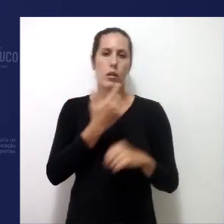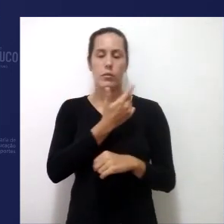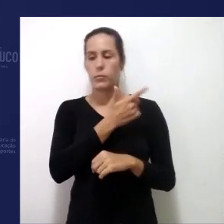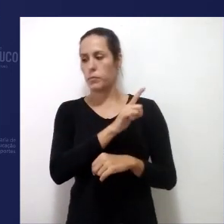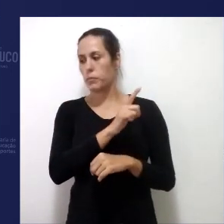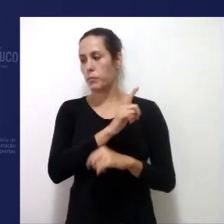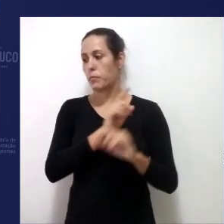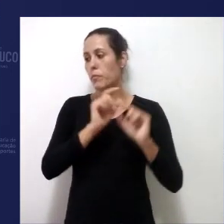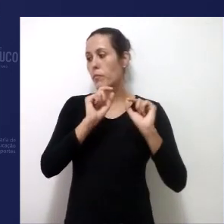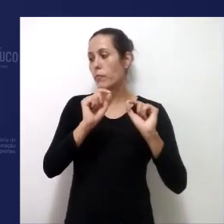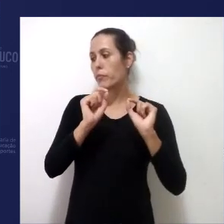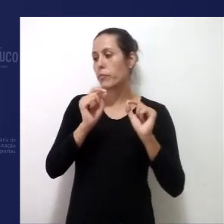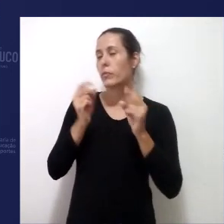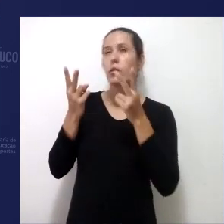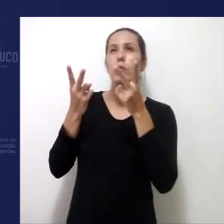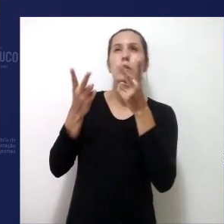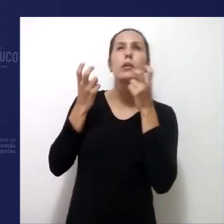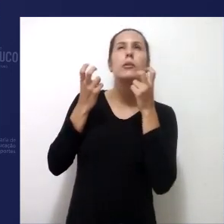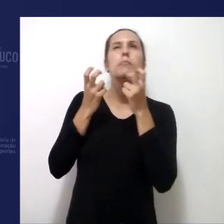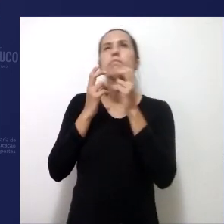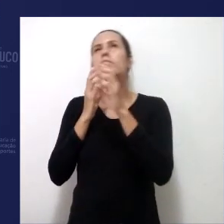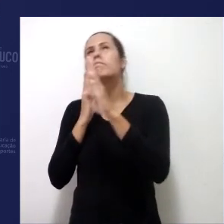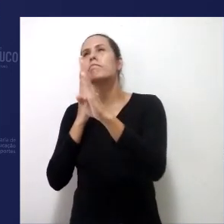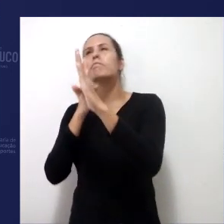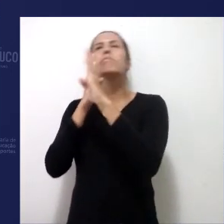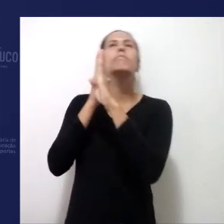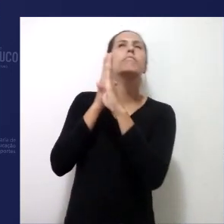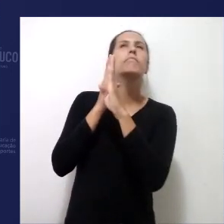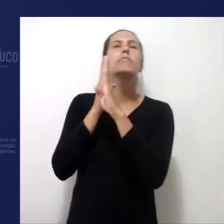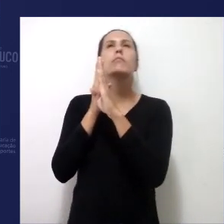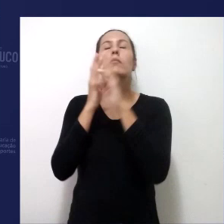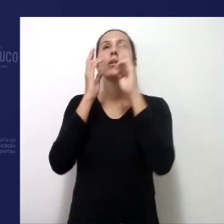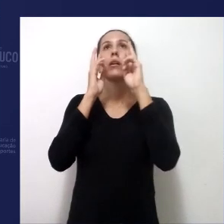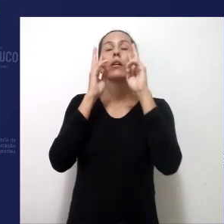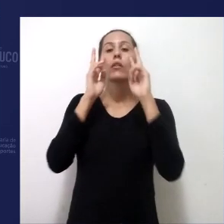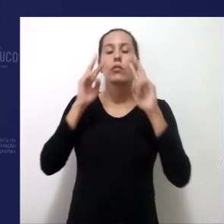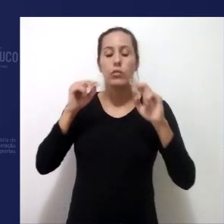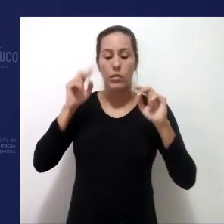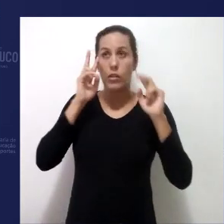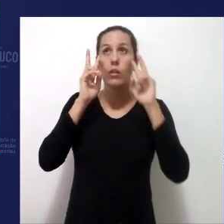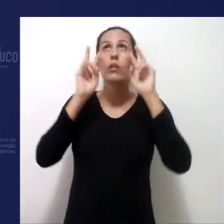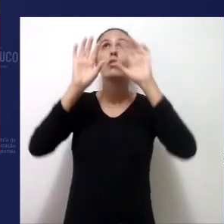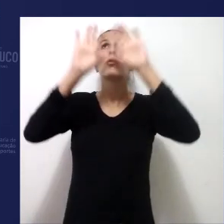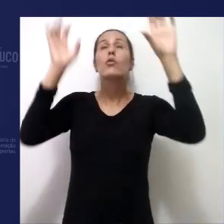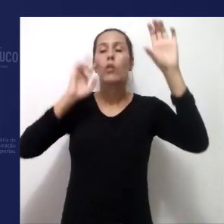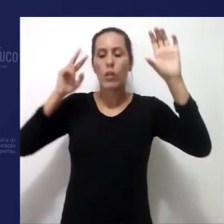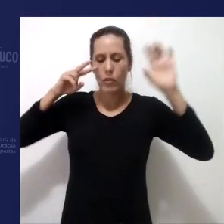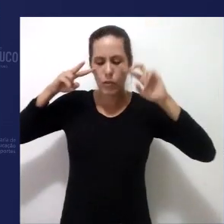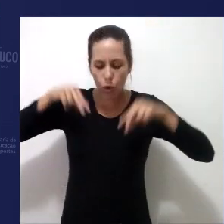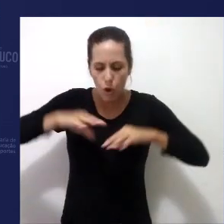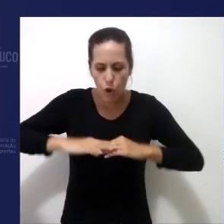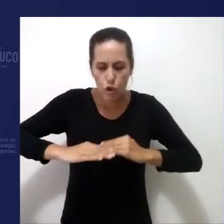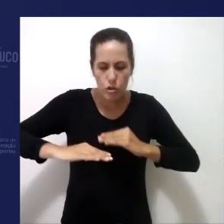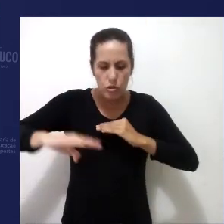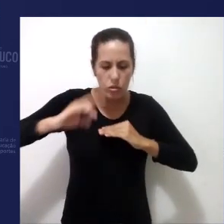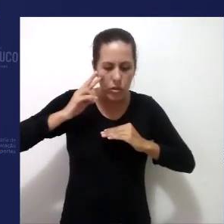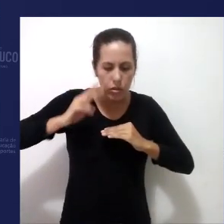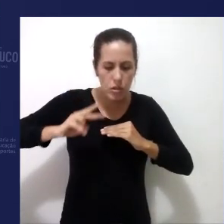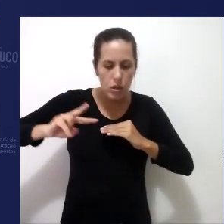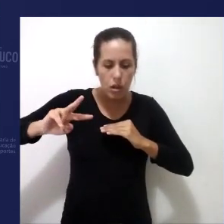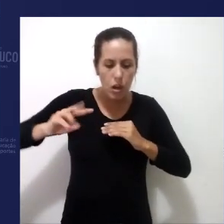cirrostratus. Um macete para identificar uma altostratus é olhar para o chão e ver se